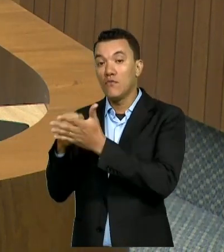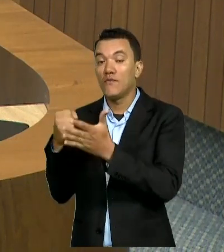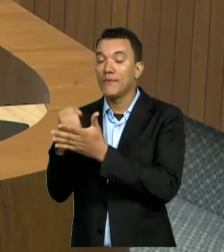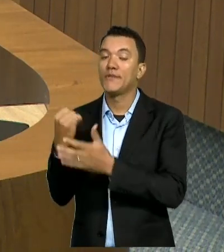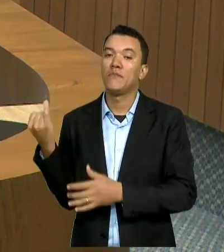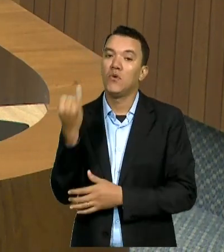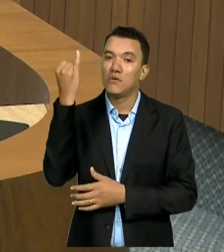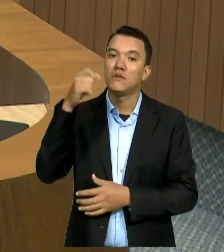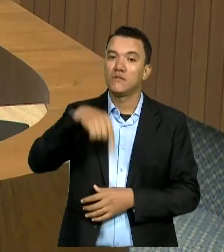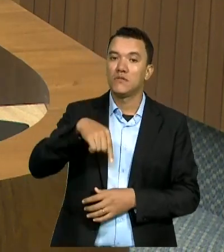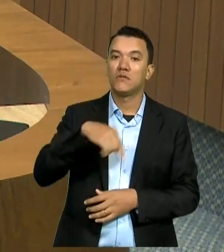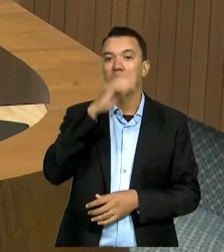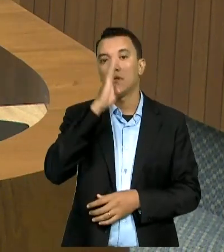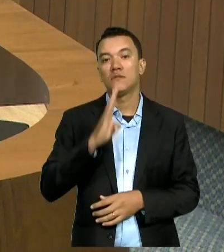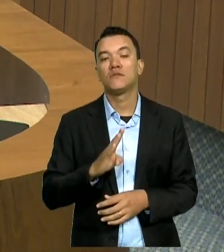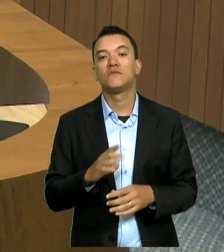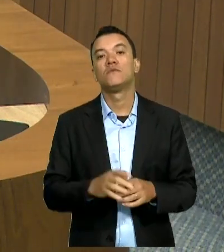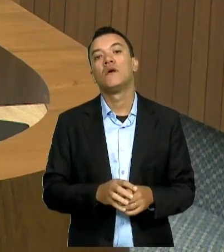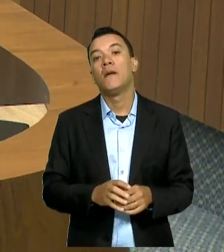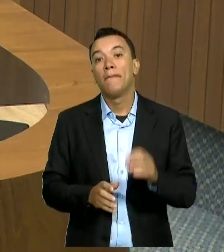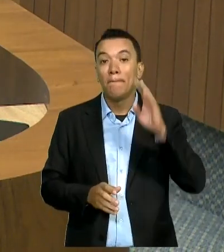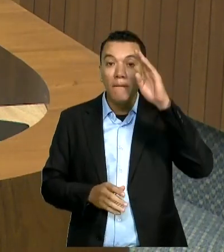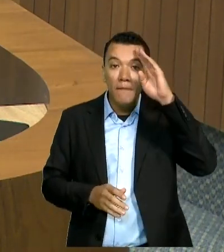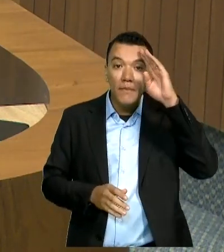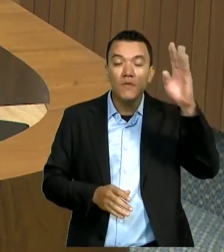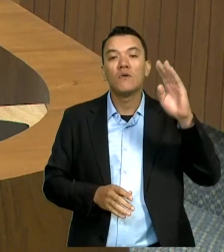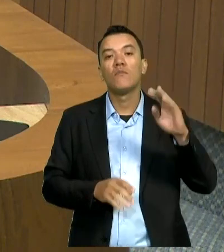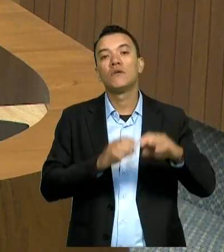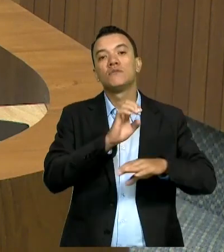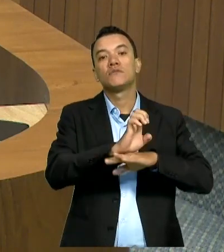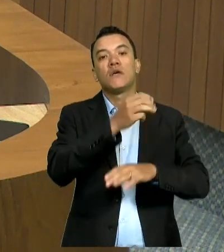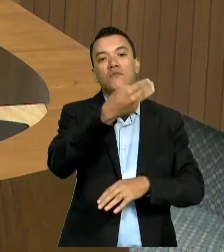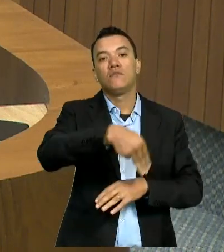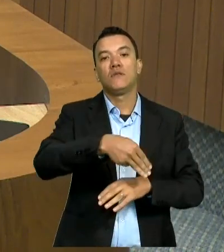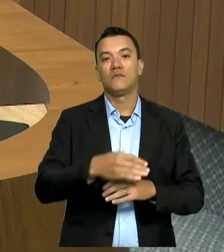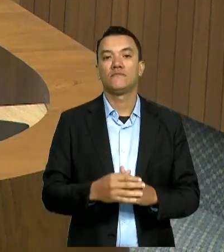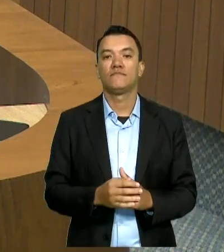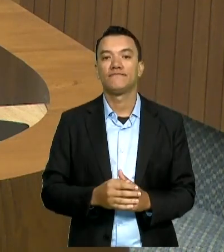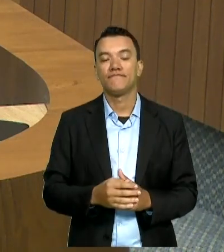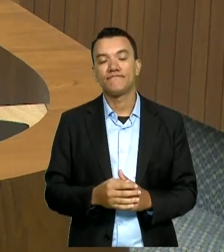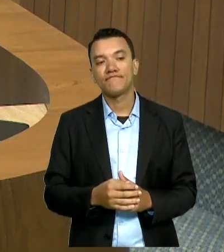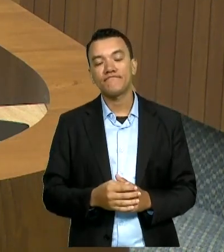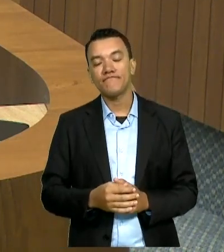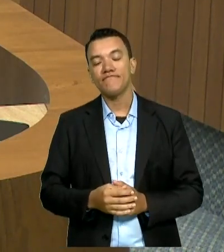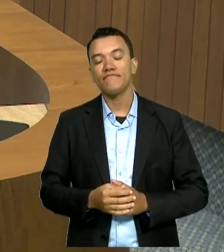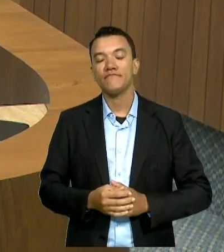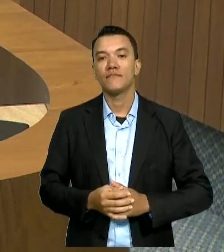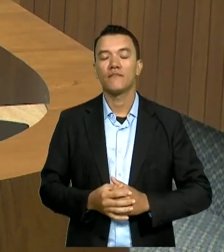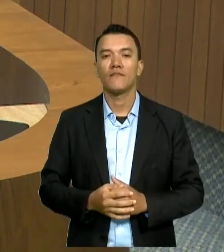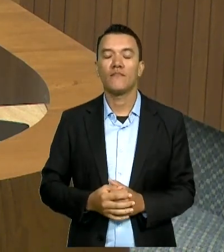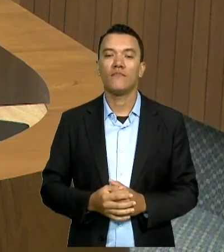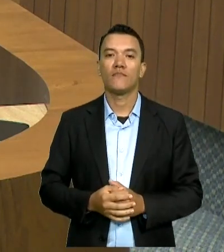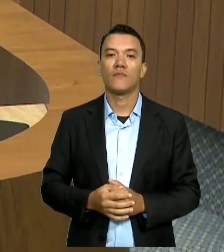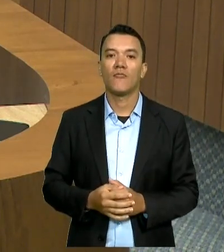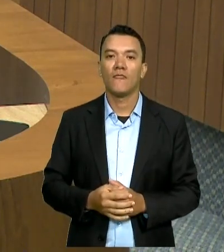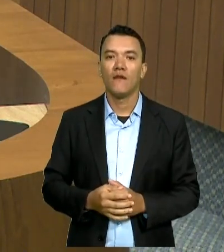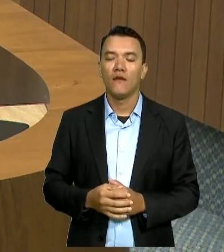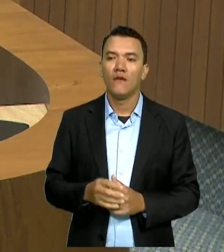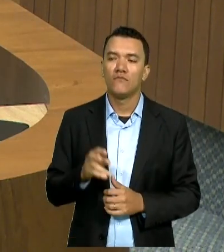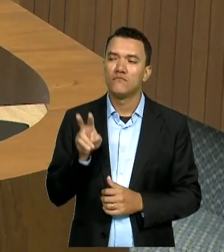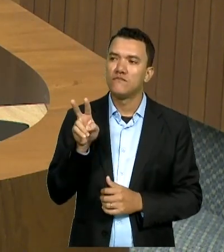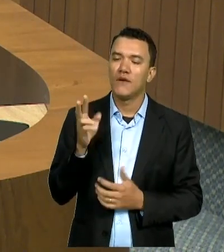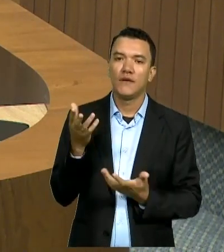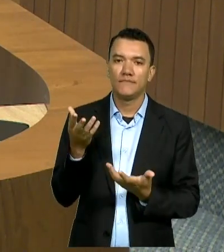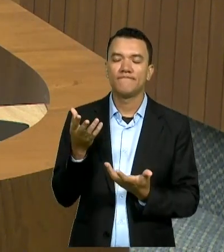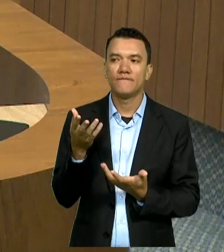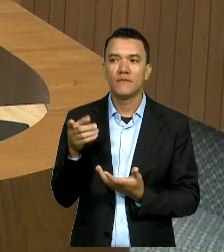o Brasil e principalmente para o nosso Maranhão, presidente deputado Rio do Amaral. Eu vejo com bons olhos